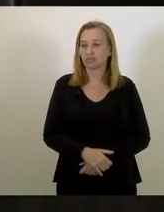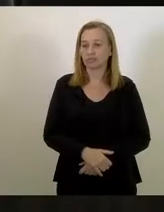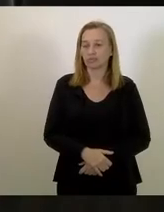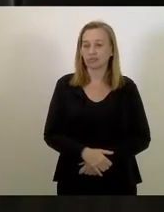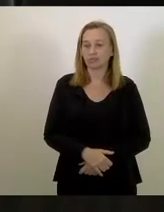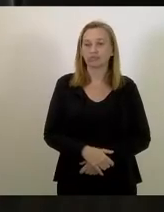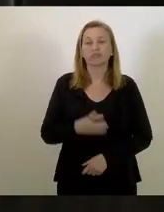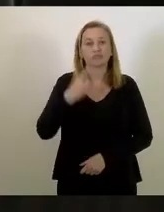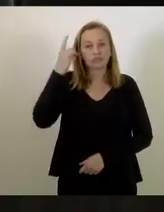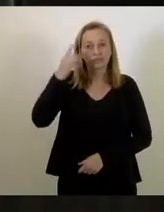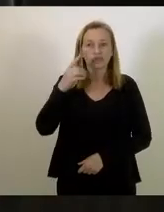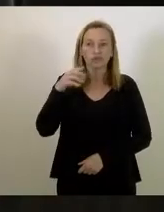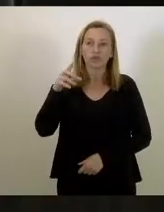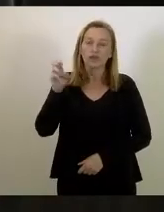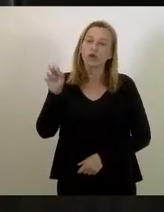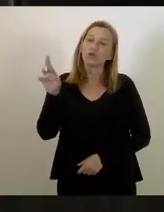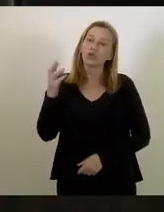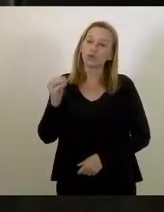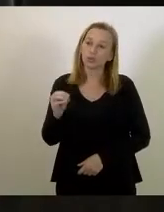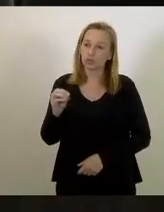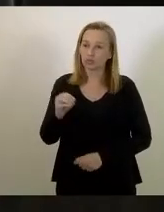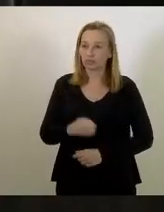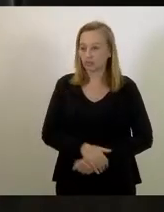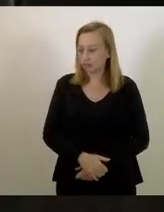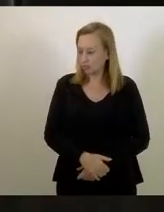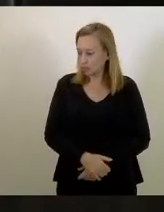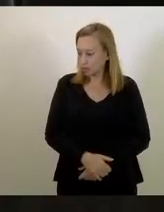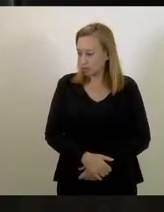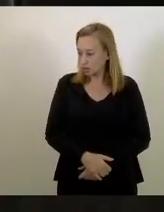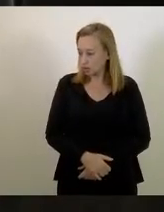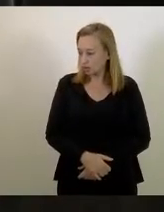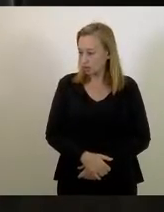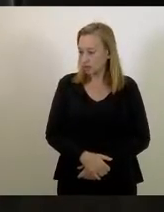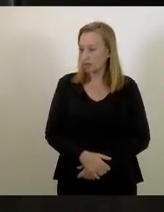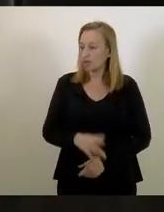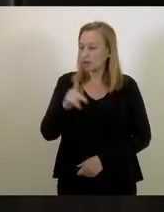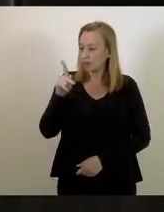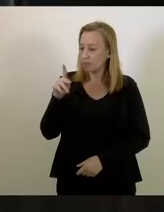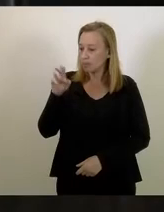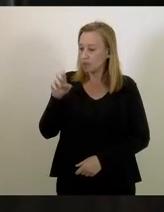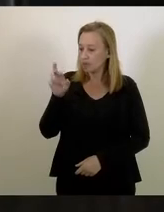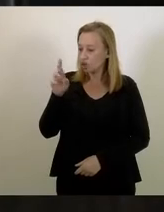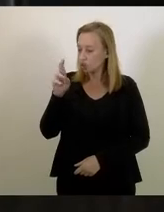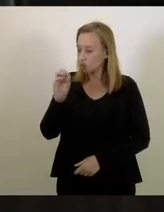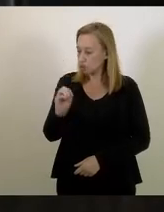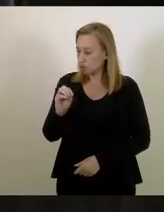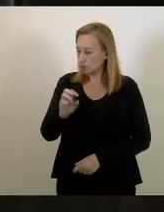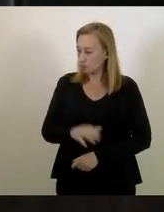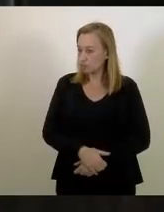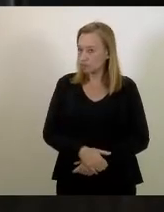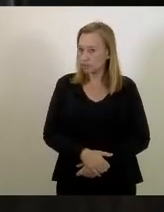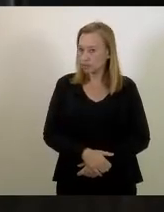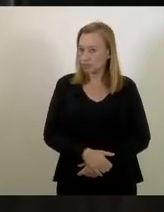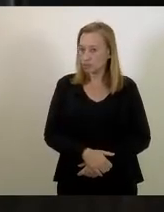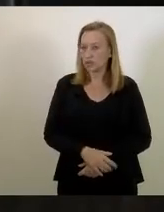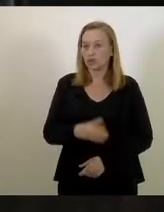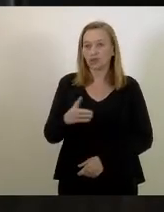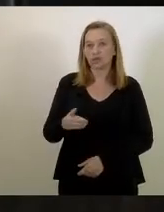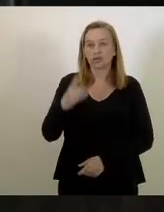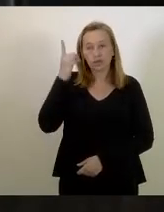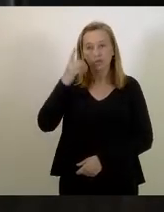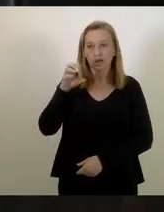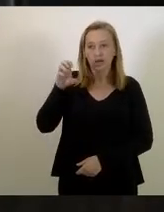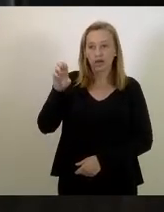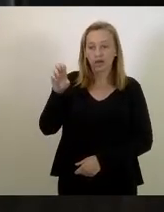deputado Eurico Júnior deputado Pedro Ricardo deputado Eurico